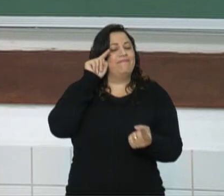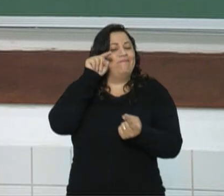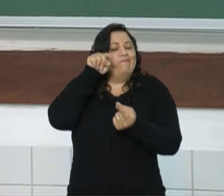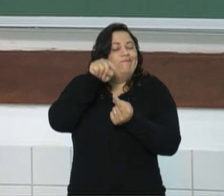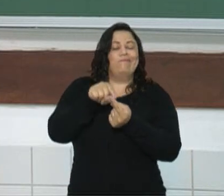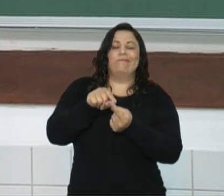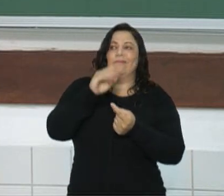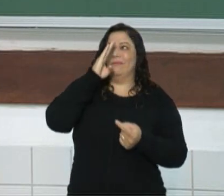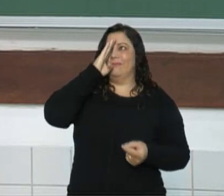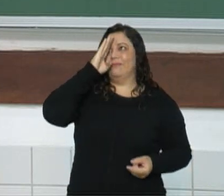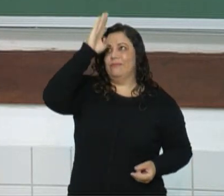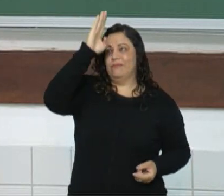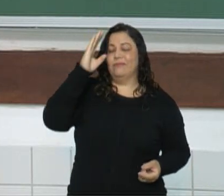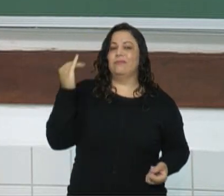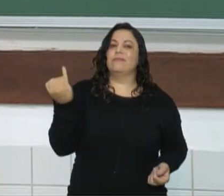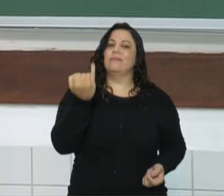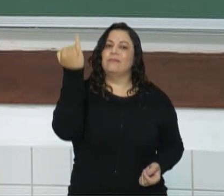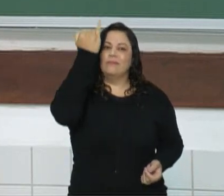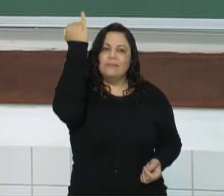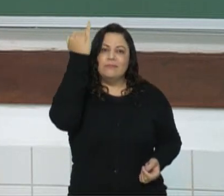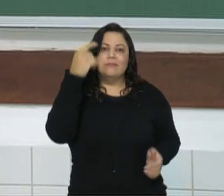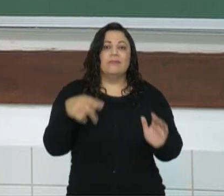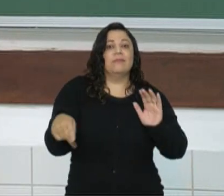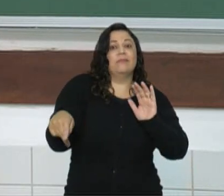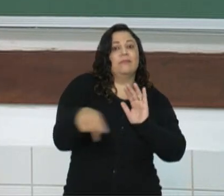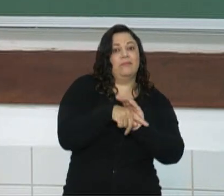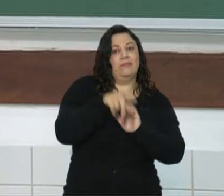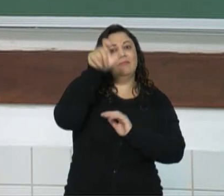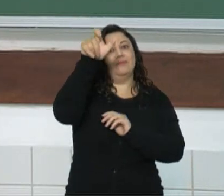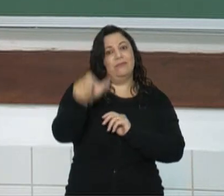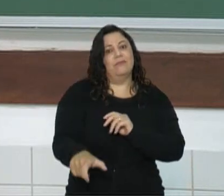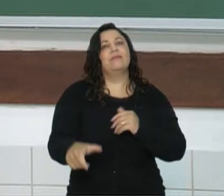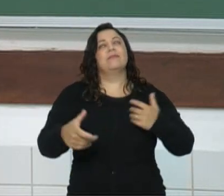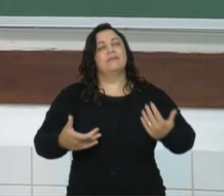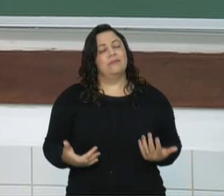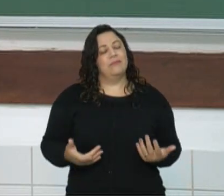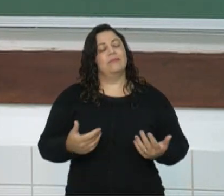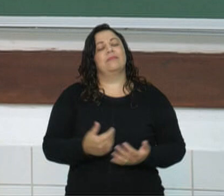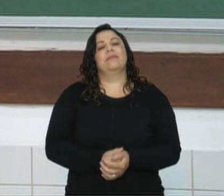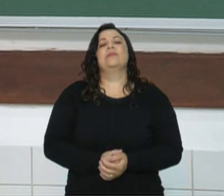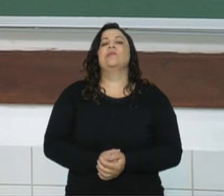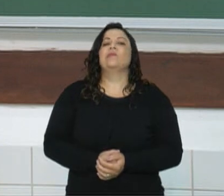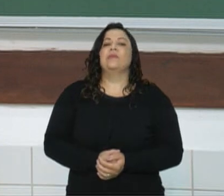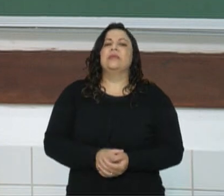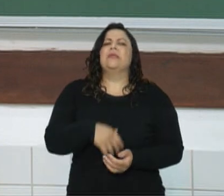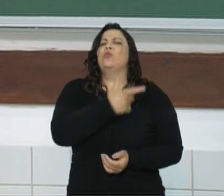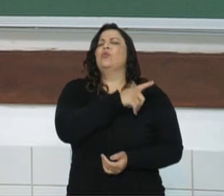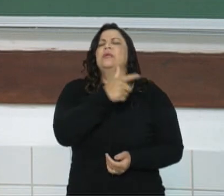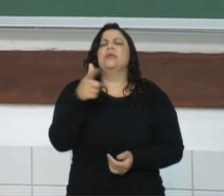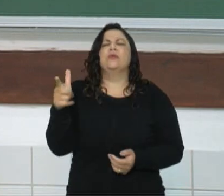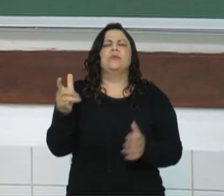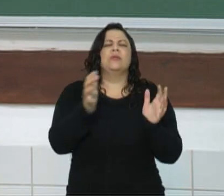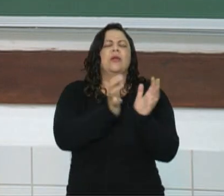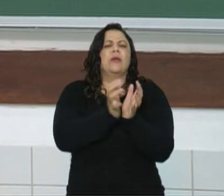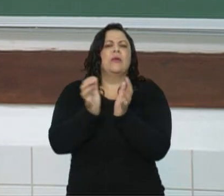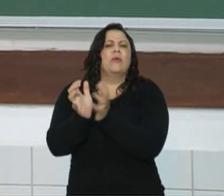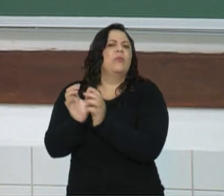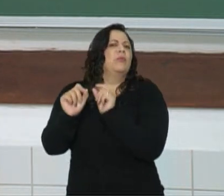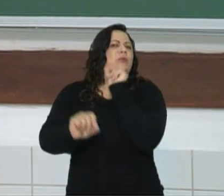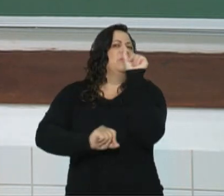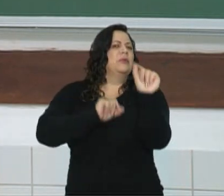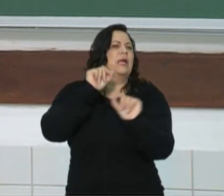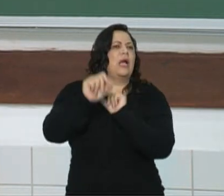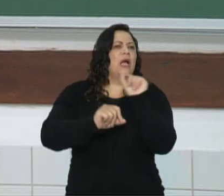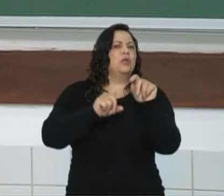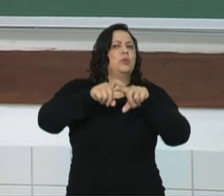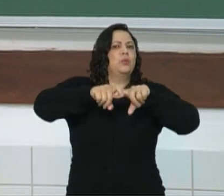indivíduo. Não há como entender na ética Ubuntu um indivíduo sem a sua comunidade. Por isso, sou